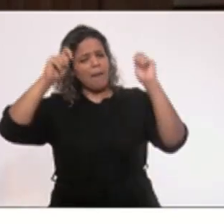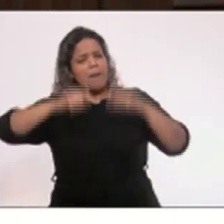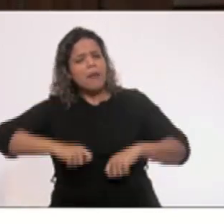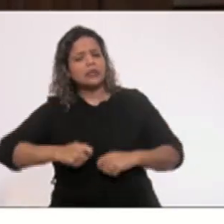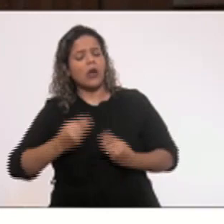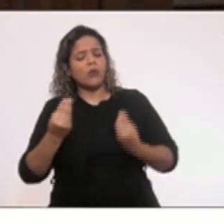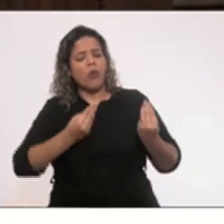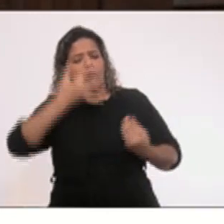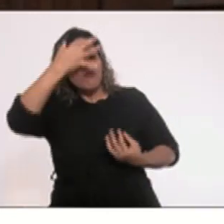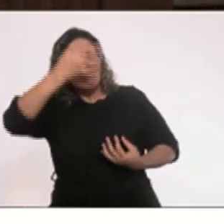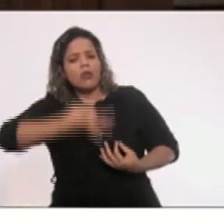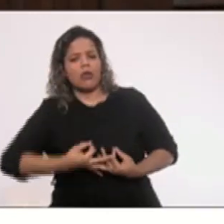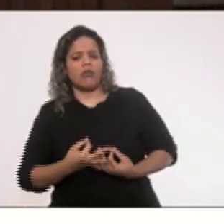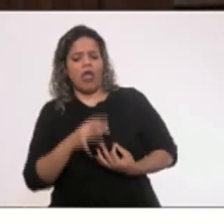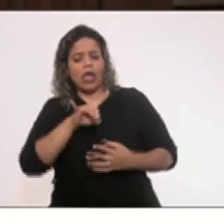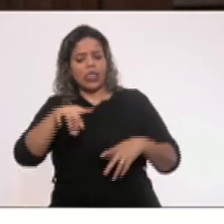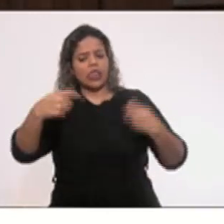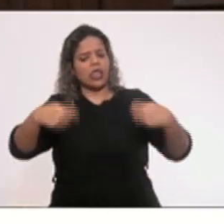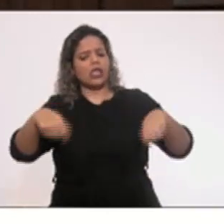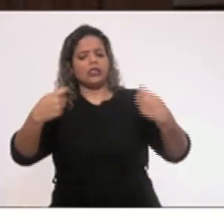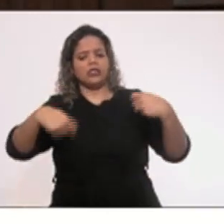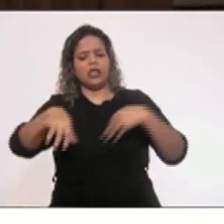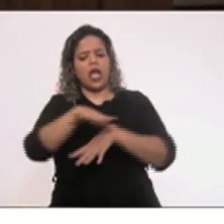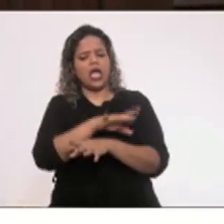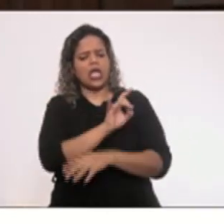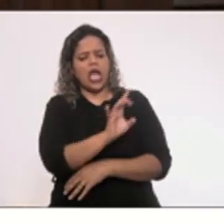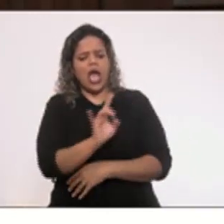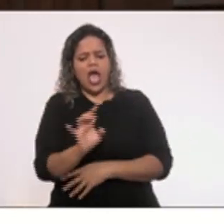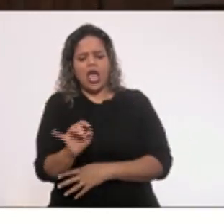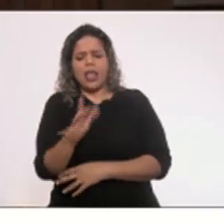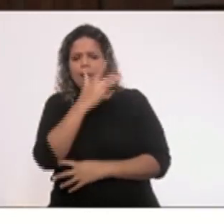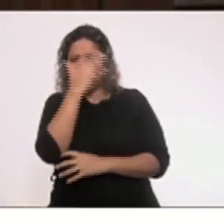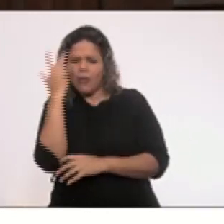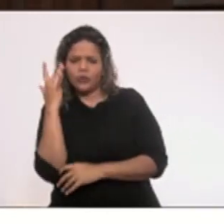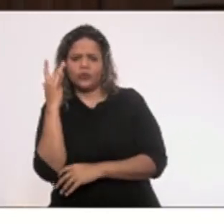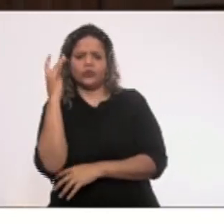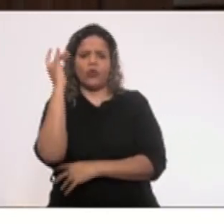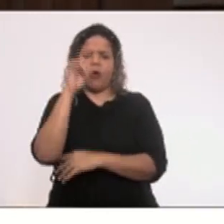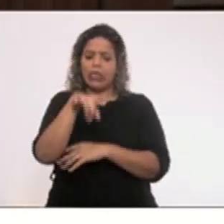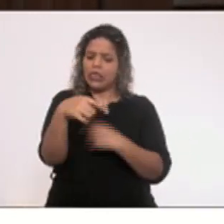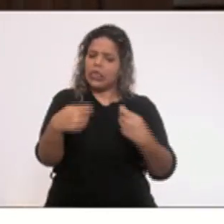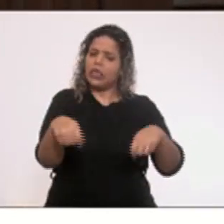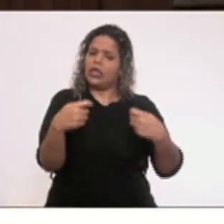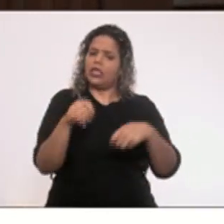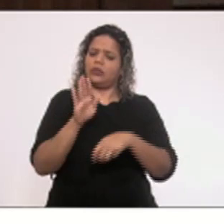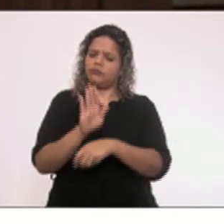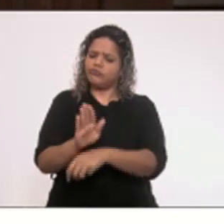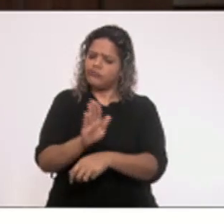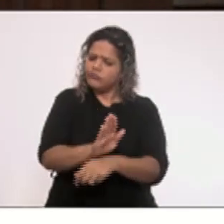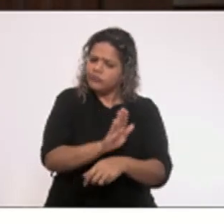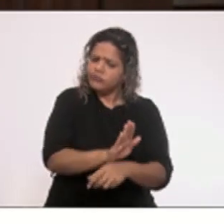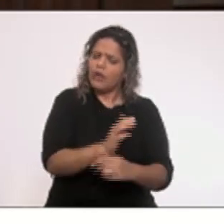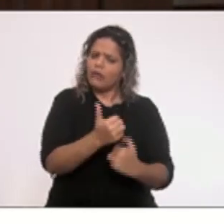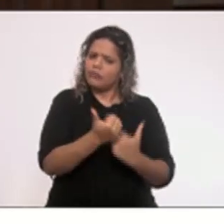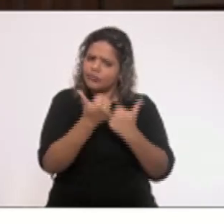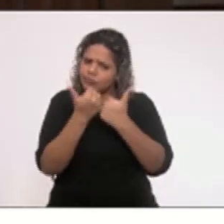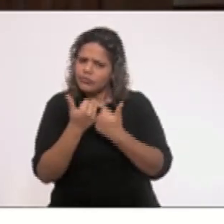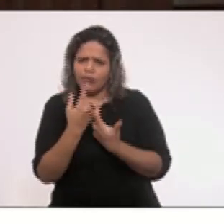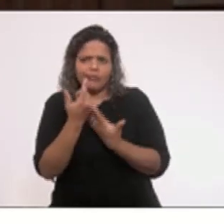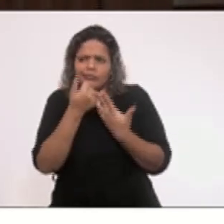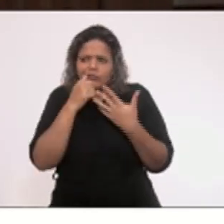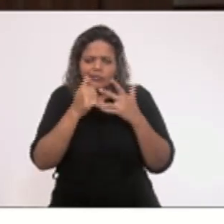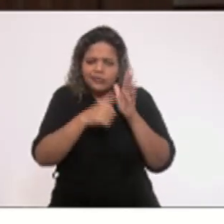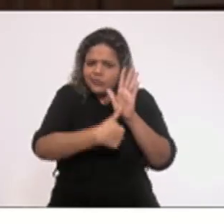capacidade de compreender as necessidades de cada pessoa que necessita de uma carteira